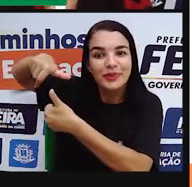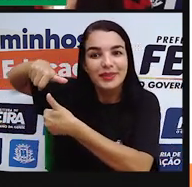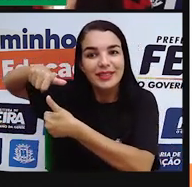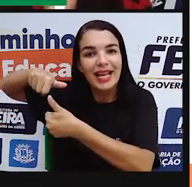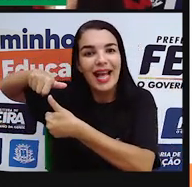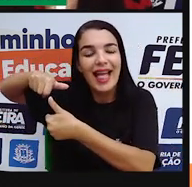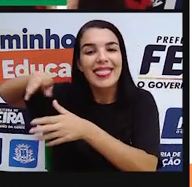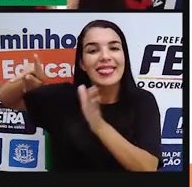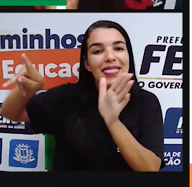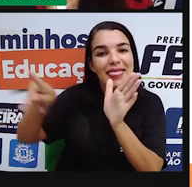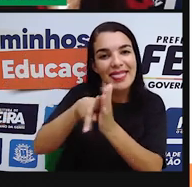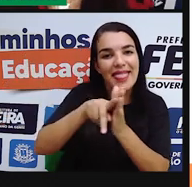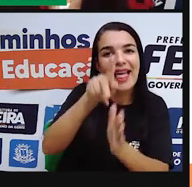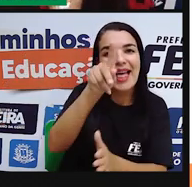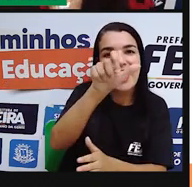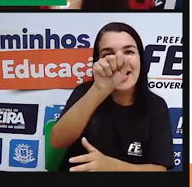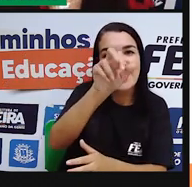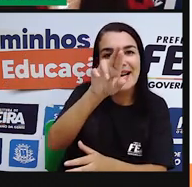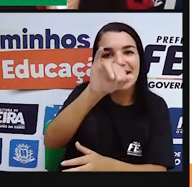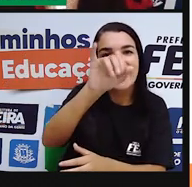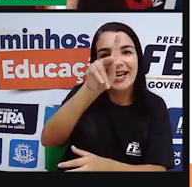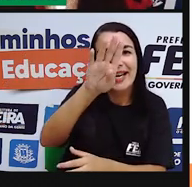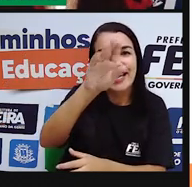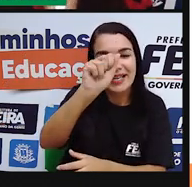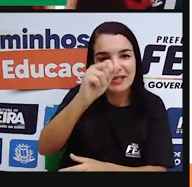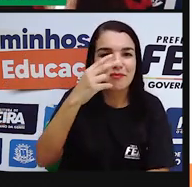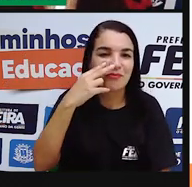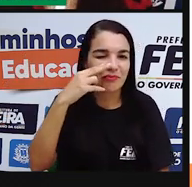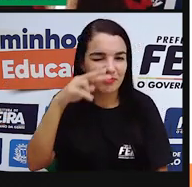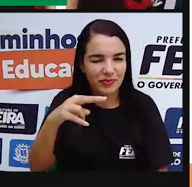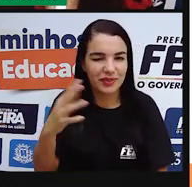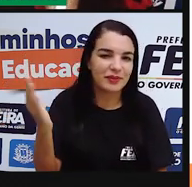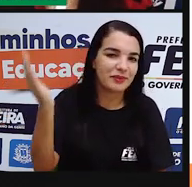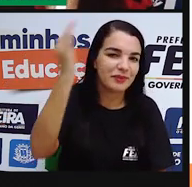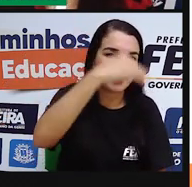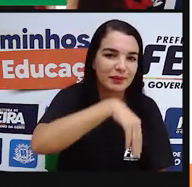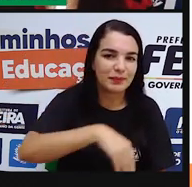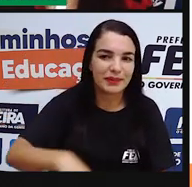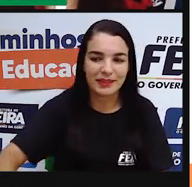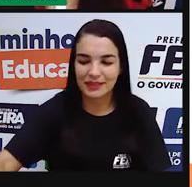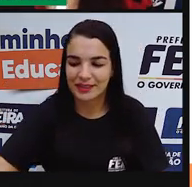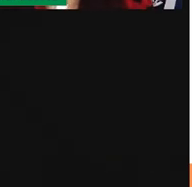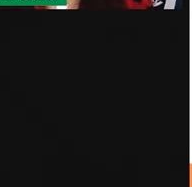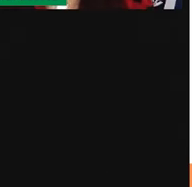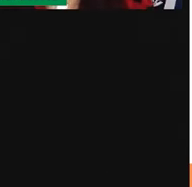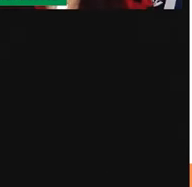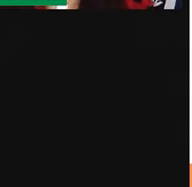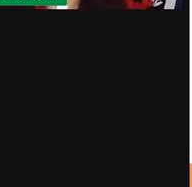de Paraíba. Vamos ver como é que esse São João acontece?